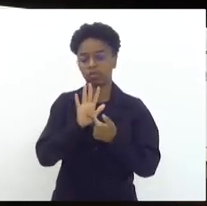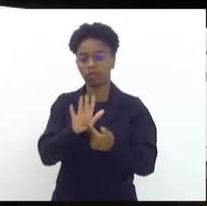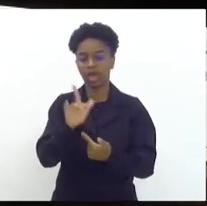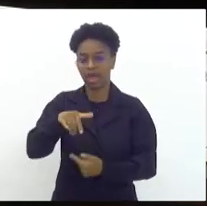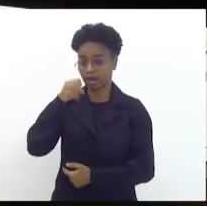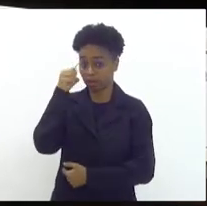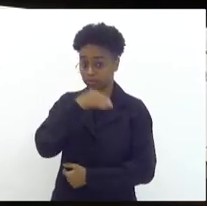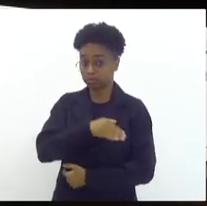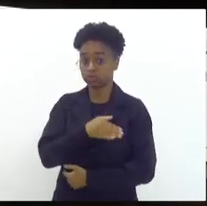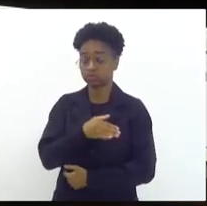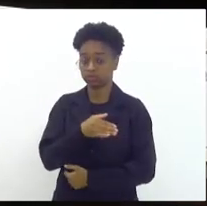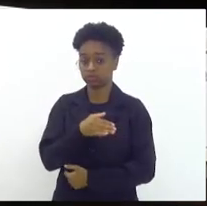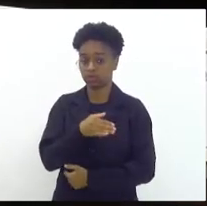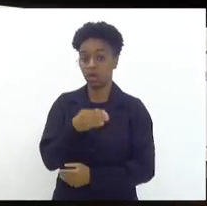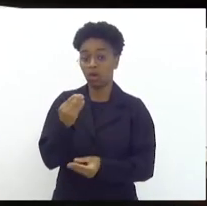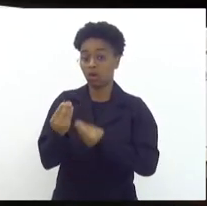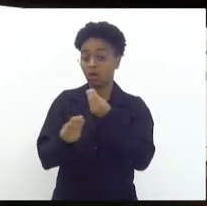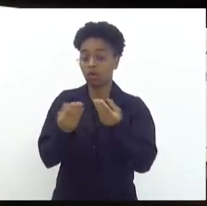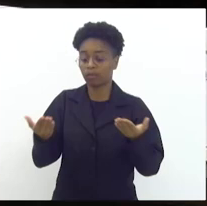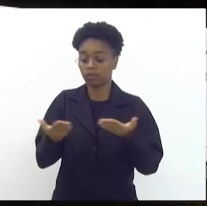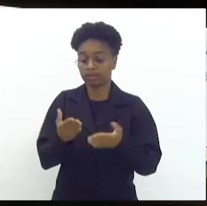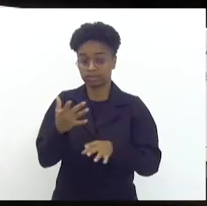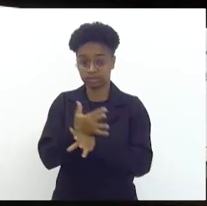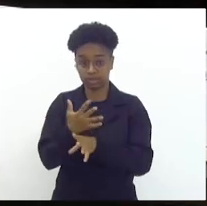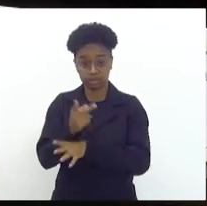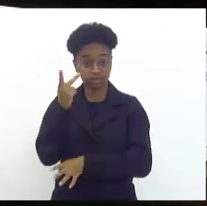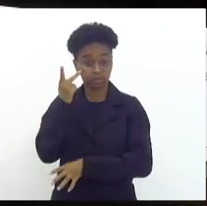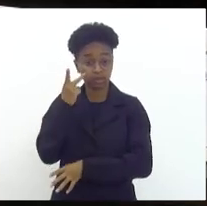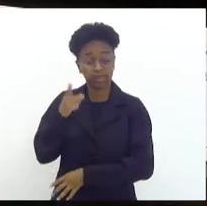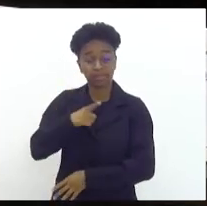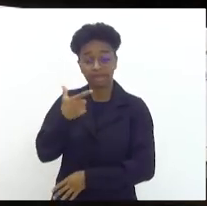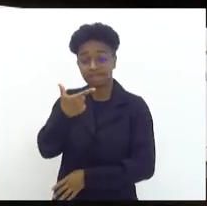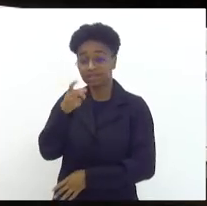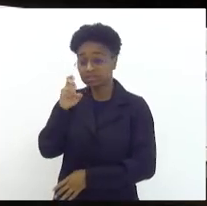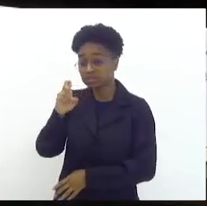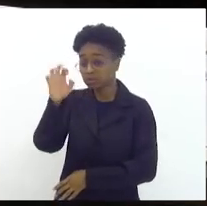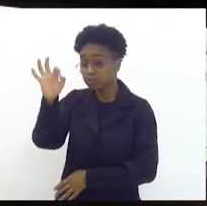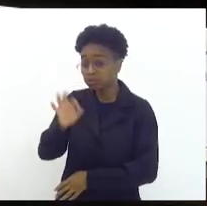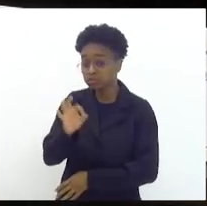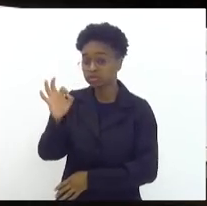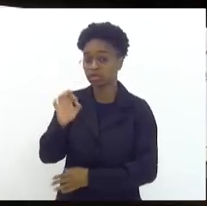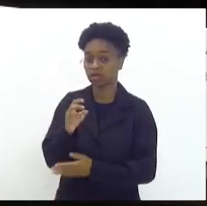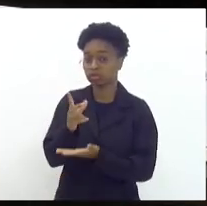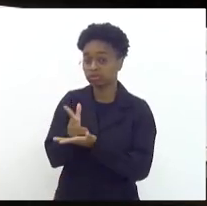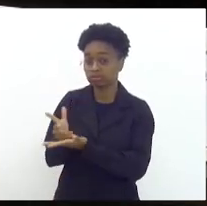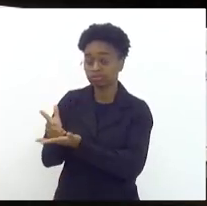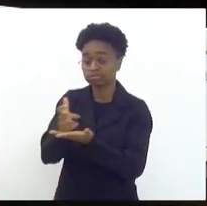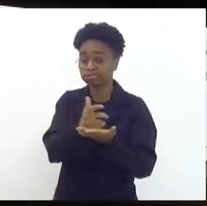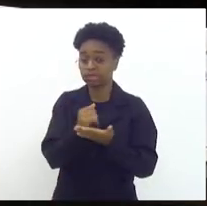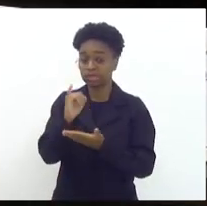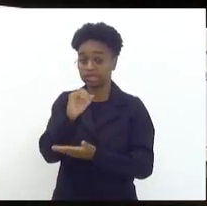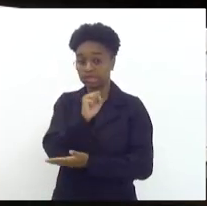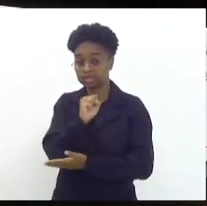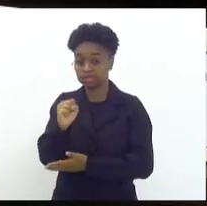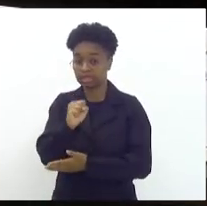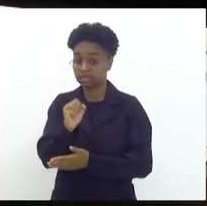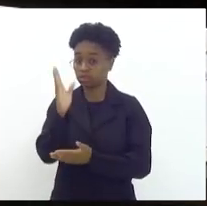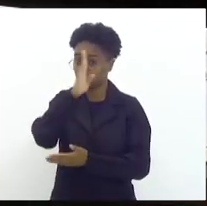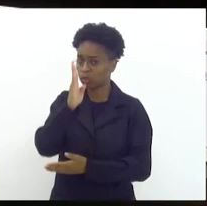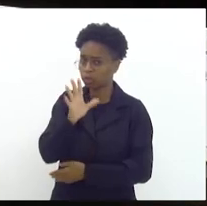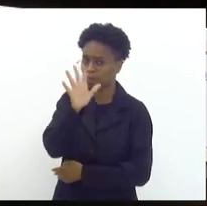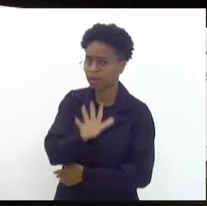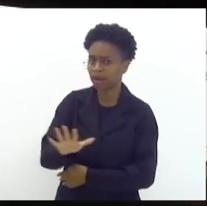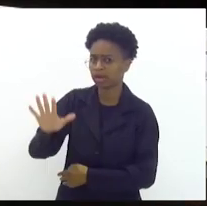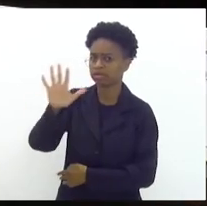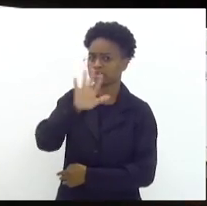que absurdo é o fato que hoje a cidade de São Paulo fica com 25% da receita de ss de todo o país o